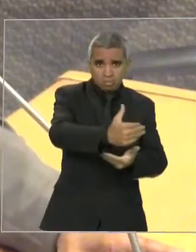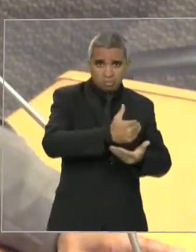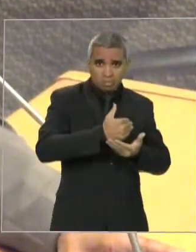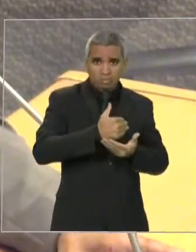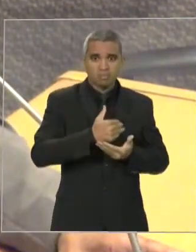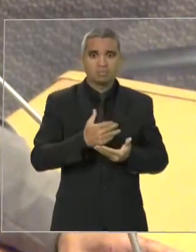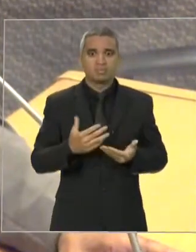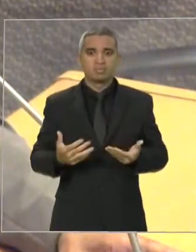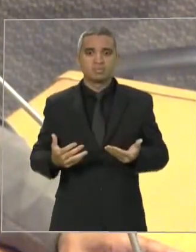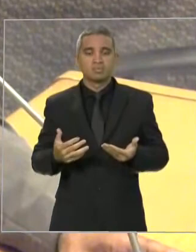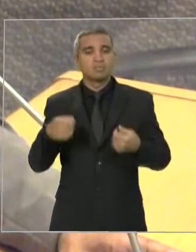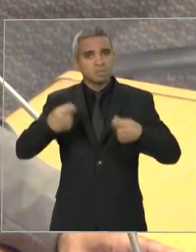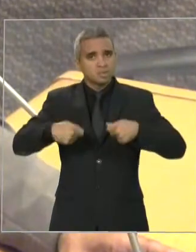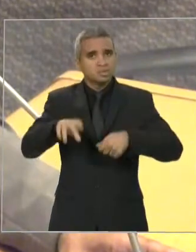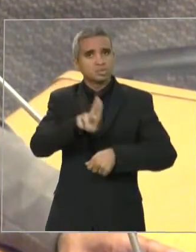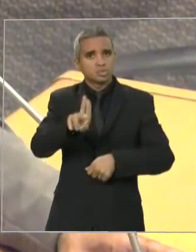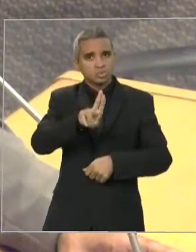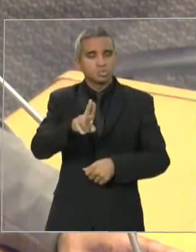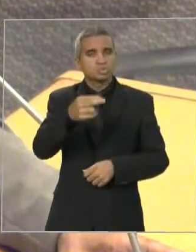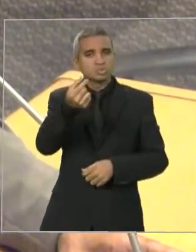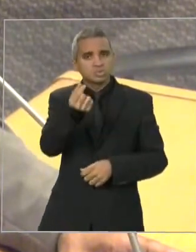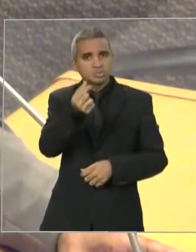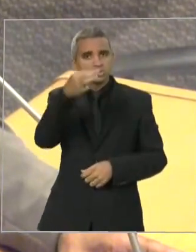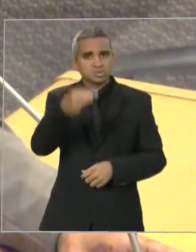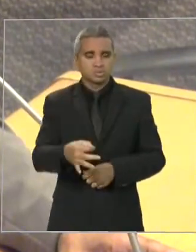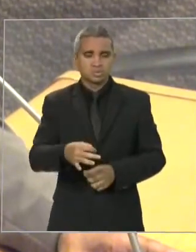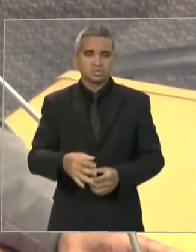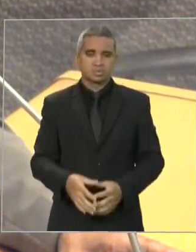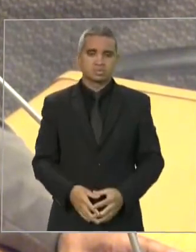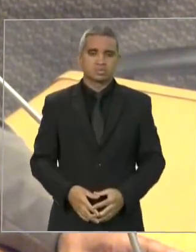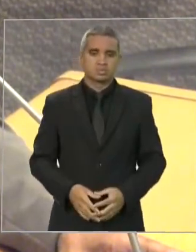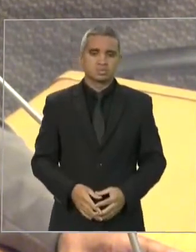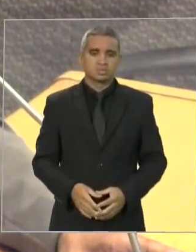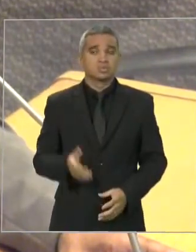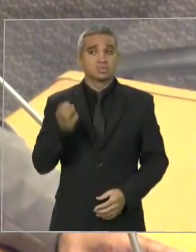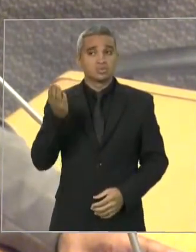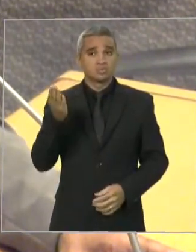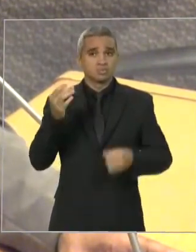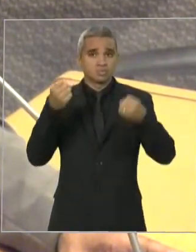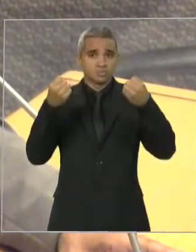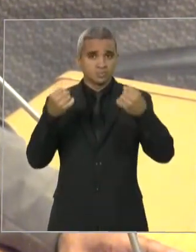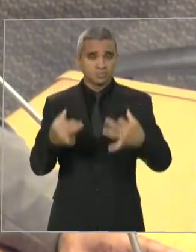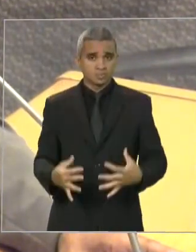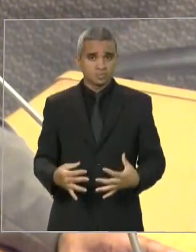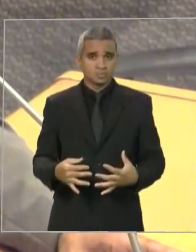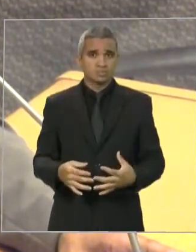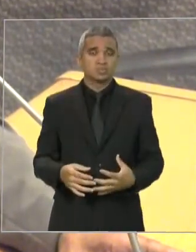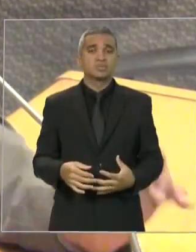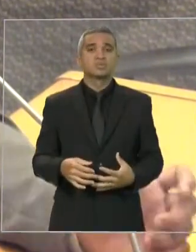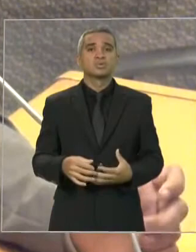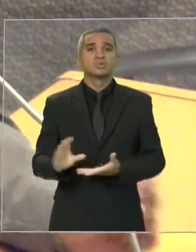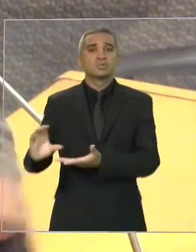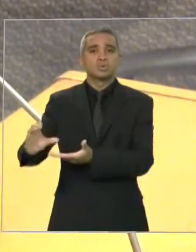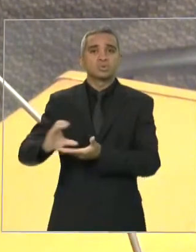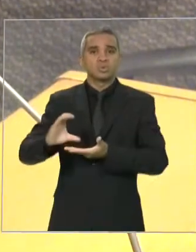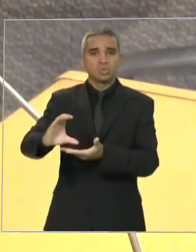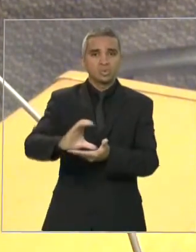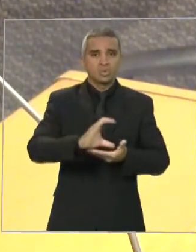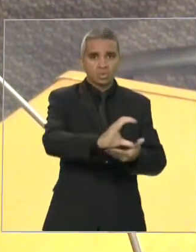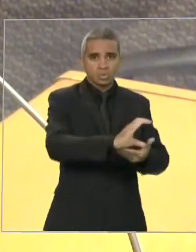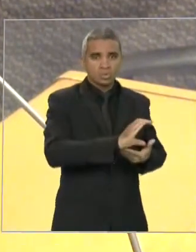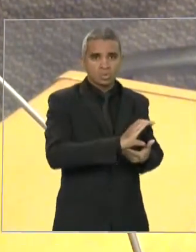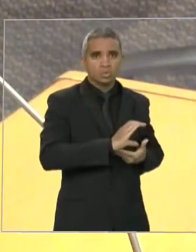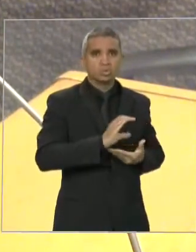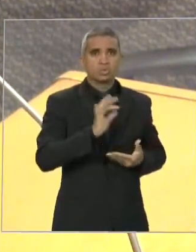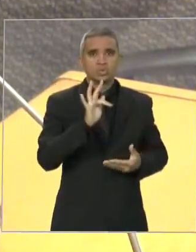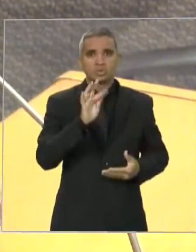das pessoas. E Vossa Excelência tocou num ponto primordial aí, que são os recursos, não só do Fundeb, mas dos